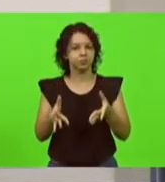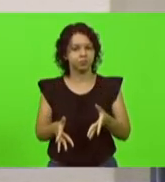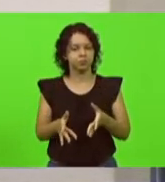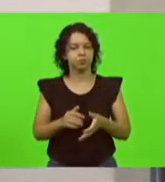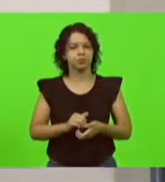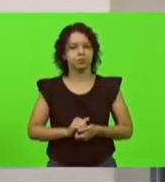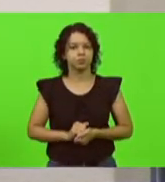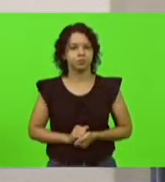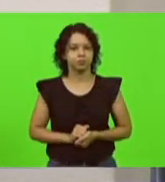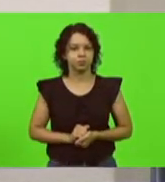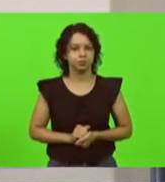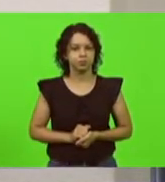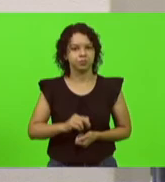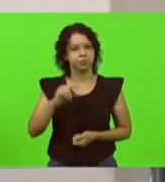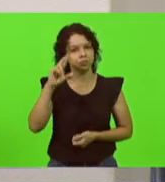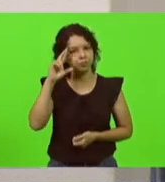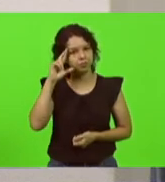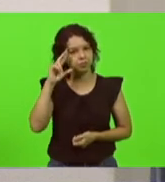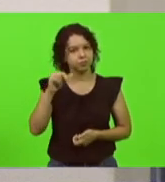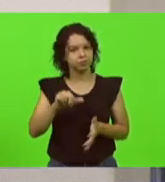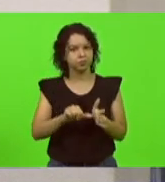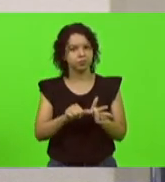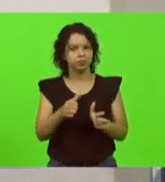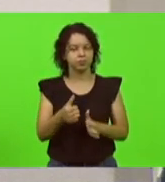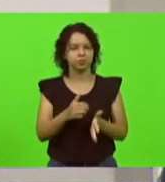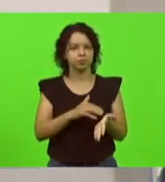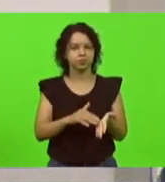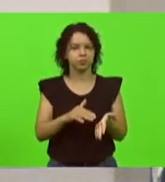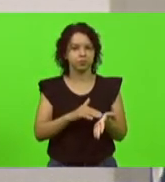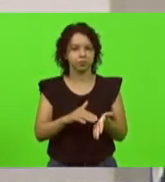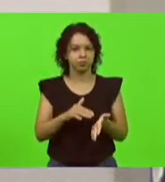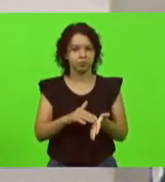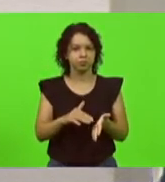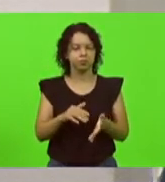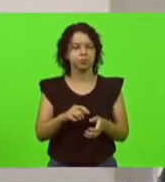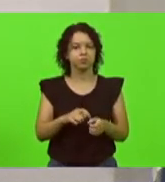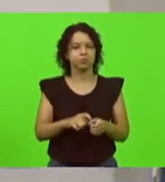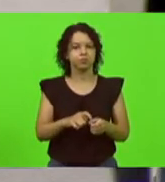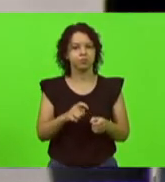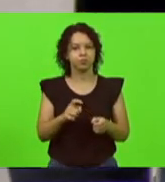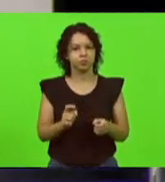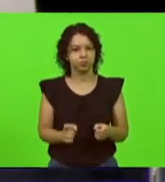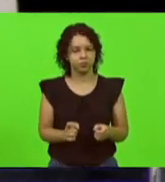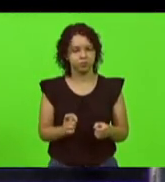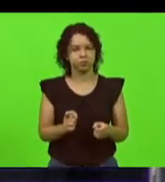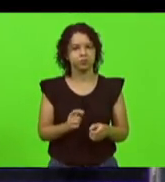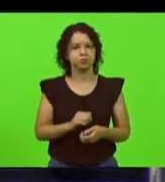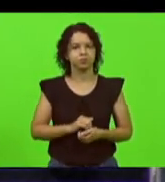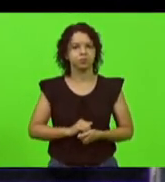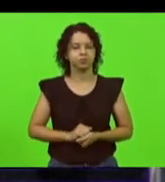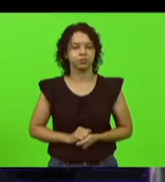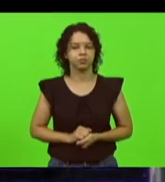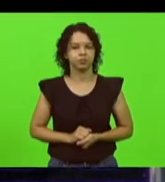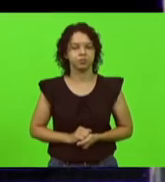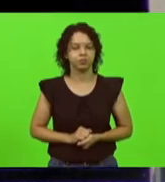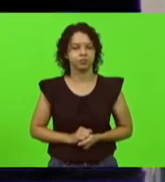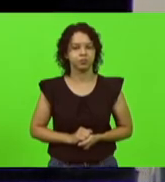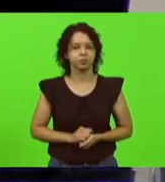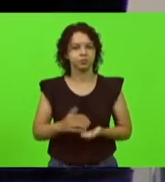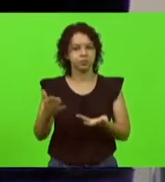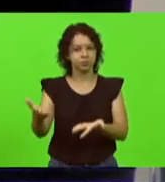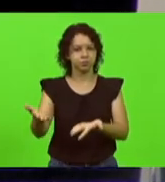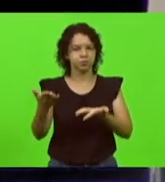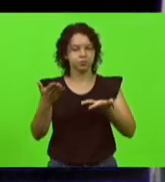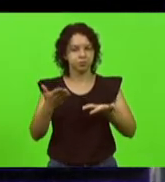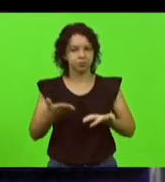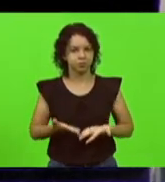deputado Ricardo Alba, primeiro secretário, comunicou a vacância do cargo. Momento seguinte, o senhor presidente convidou o senhor deputado Kennedy